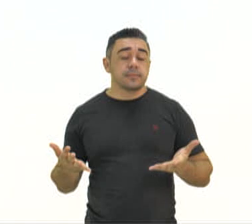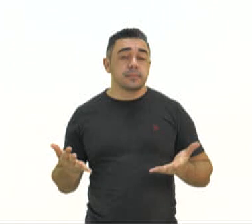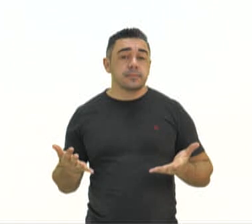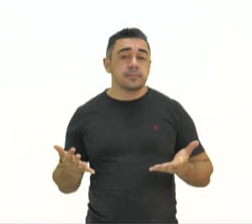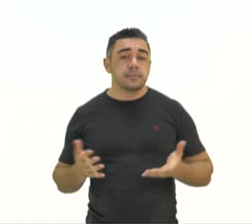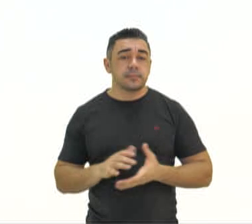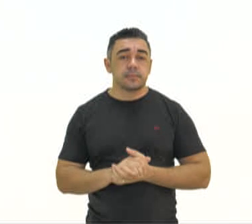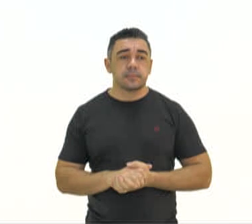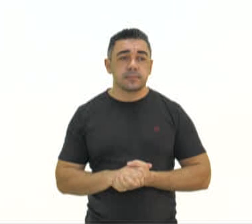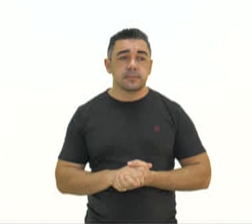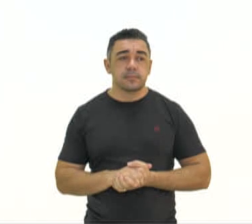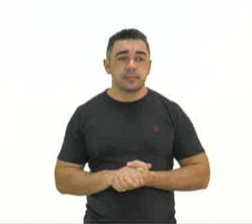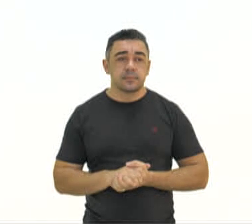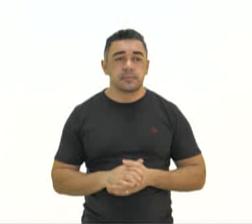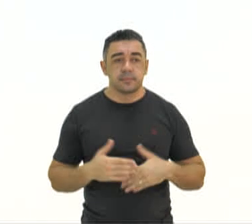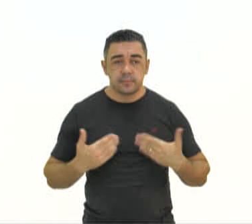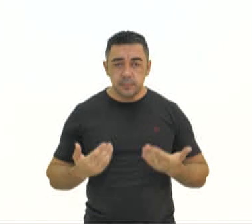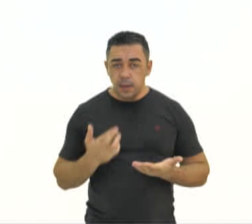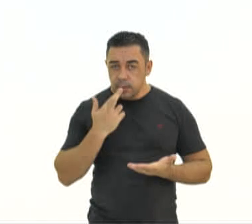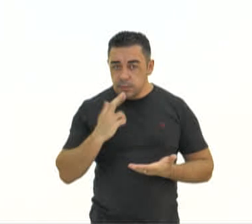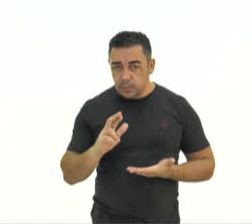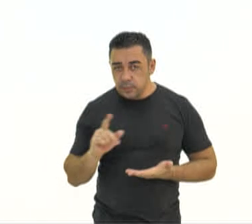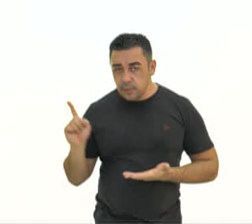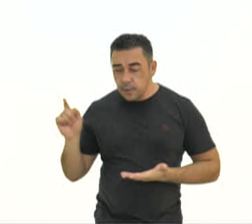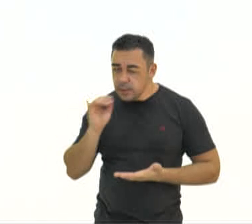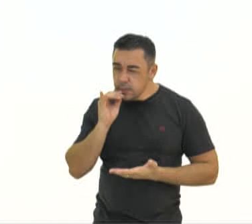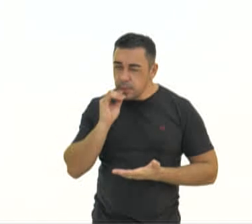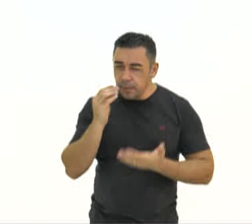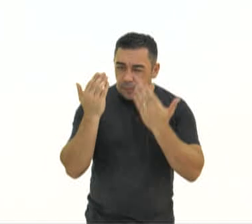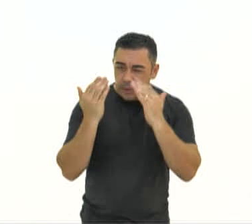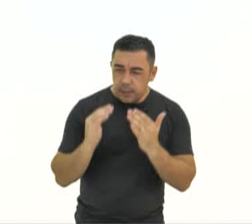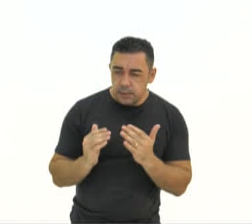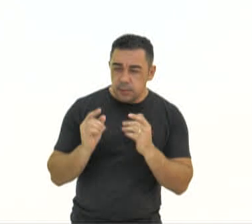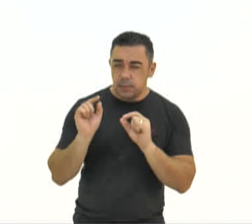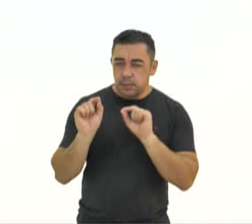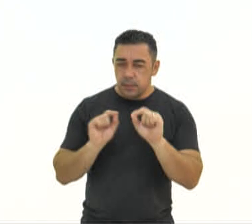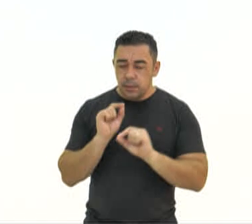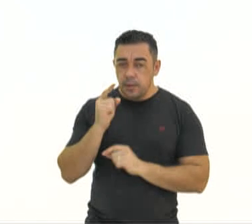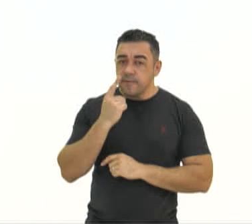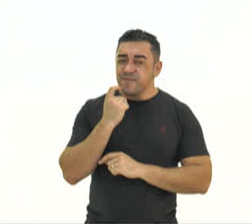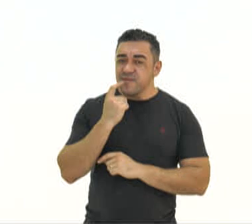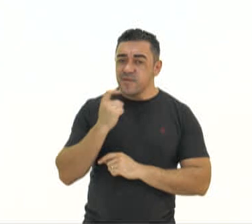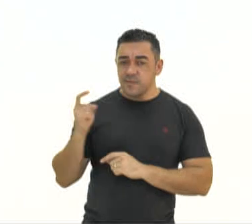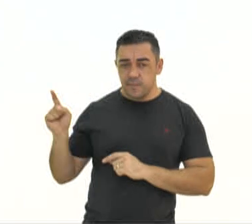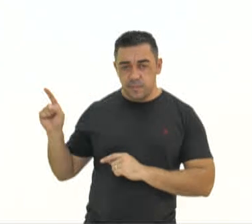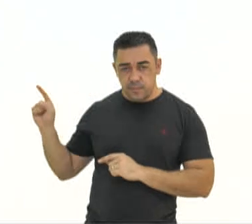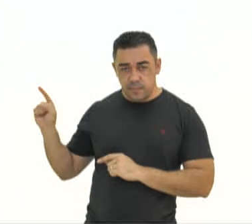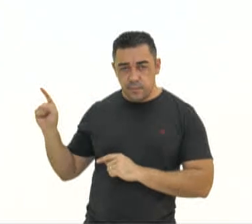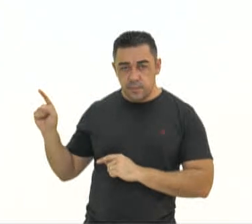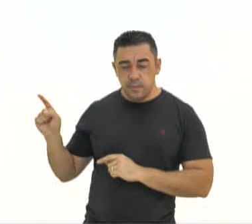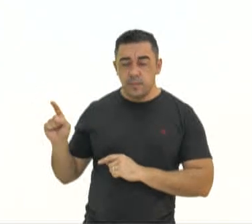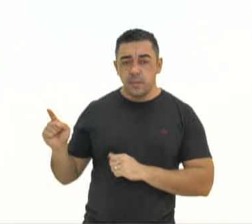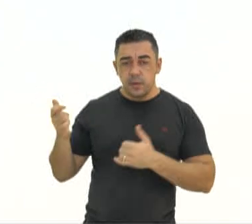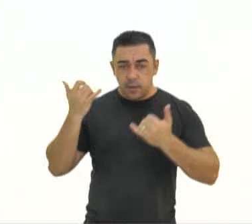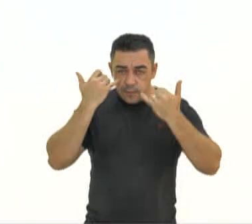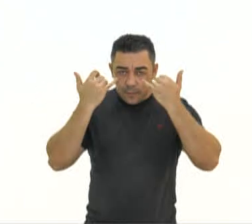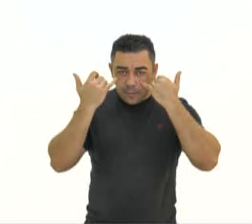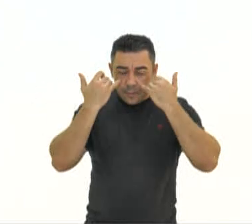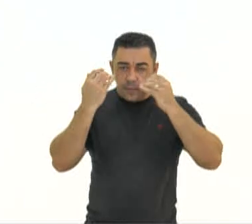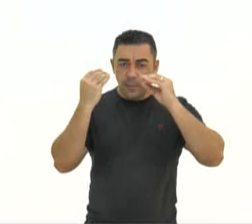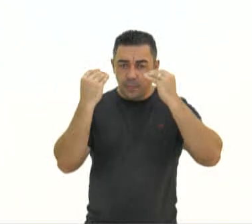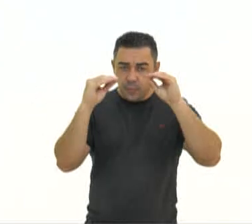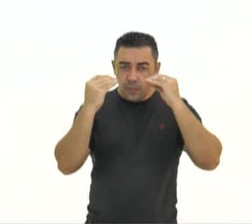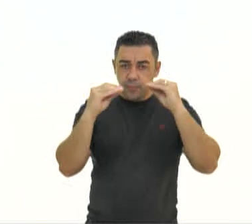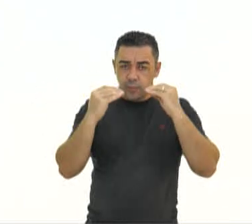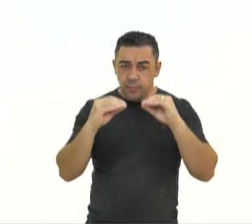né? Resolvendo o exemplo, eu vou analisando, ó. Nota que está até destacado em vermelho. Vou analisando as informações desde o